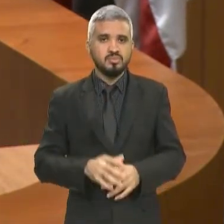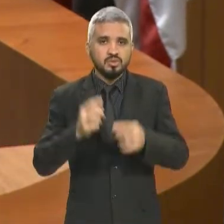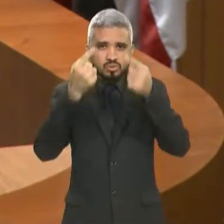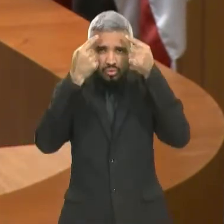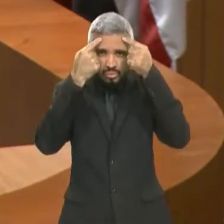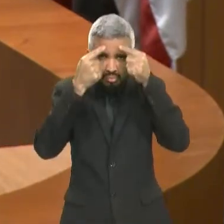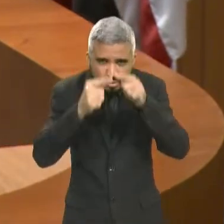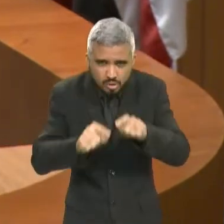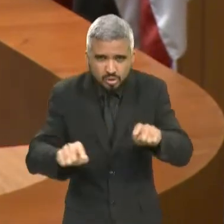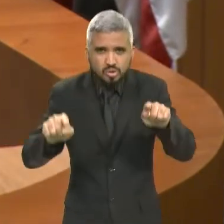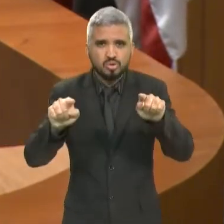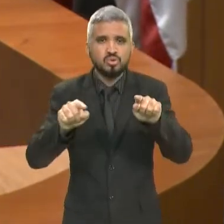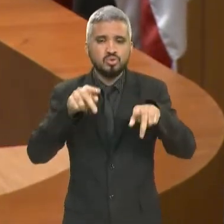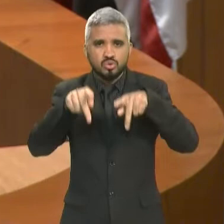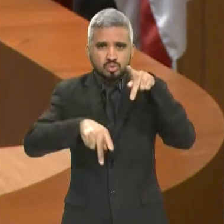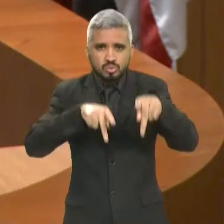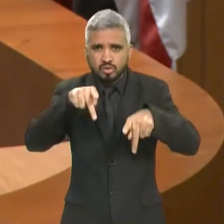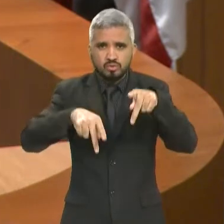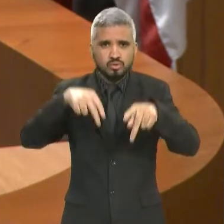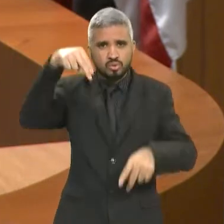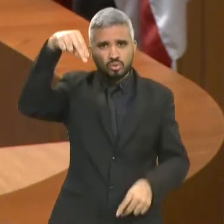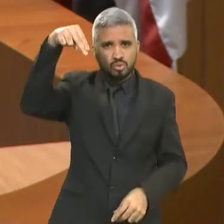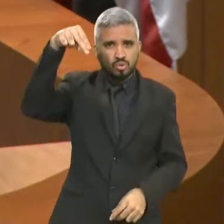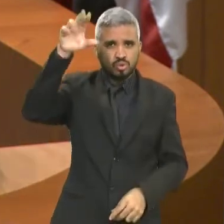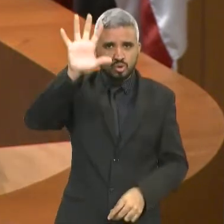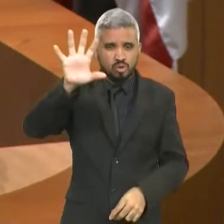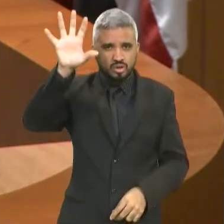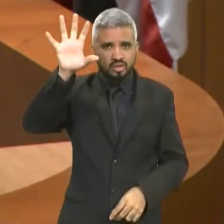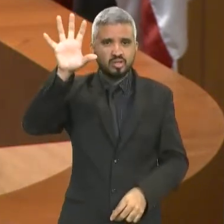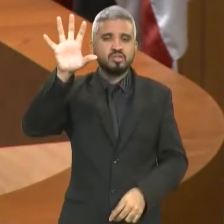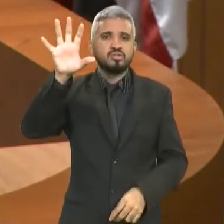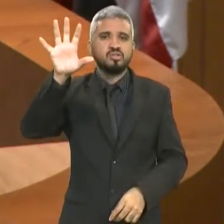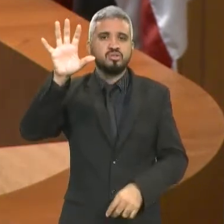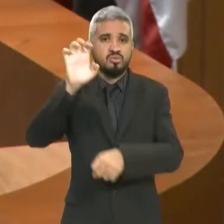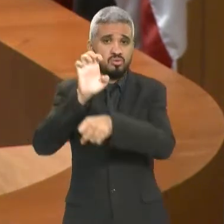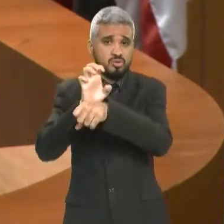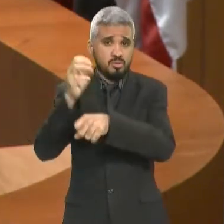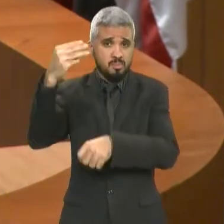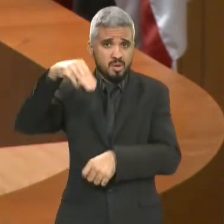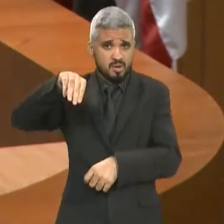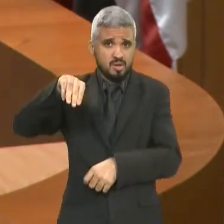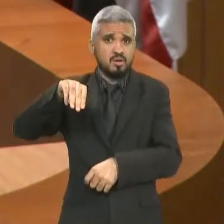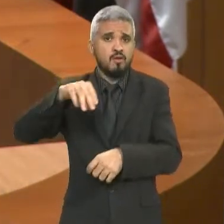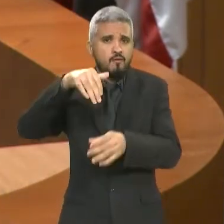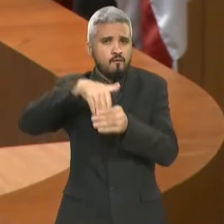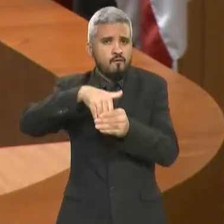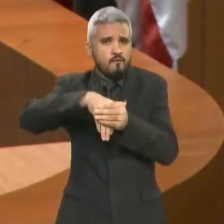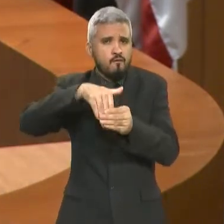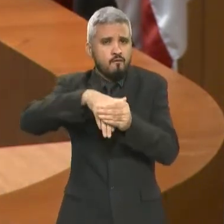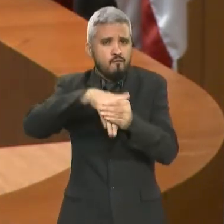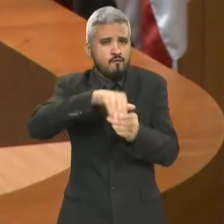povo pobre do Nordeste do Maranhão que deu uma maiúscula votação ao presidente Lula.